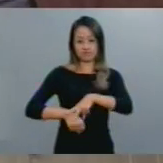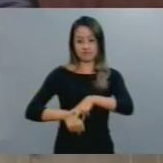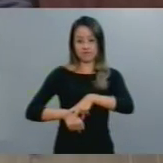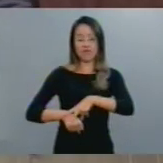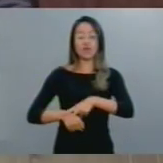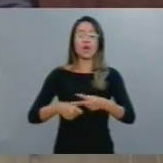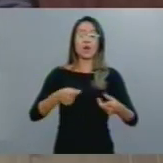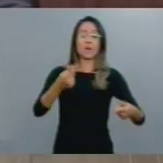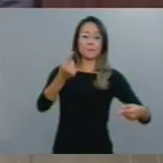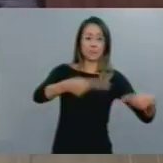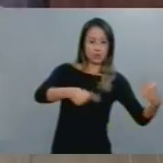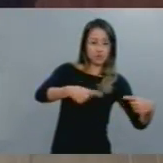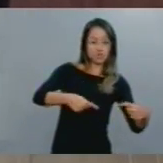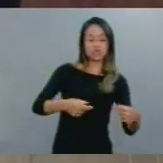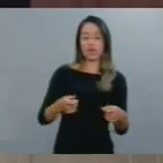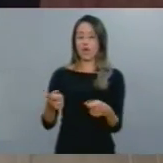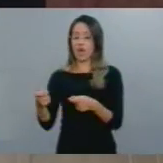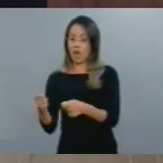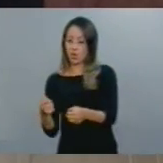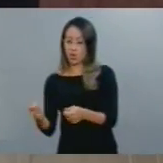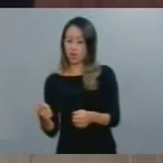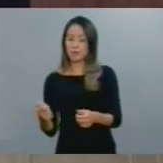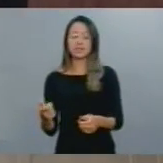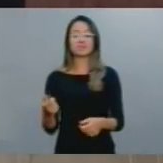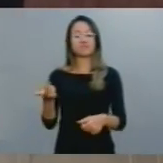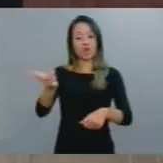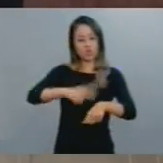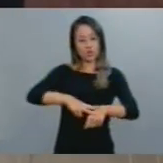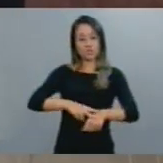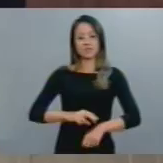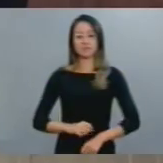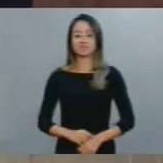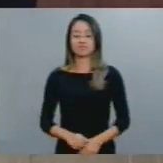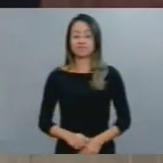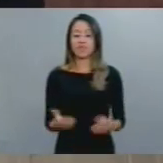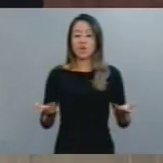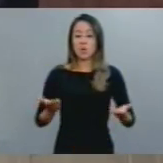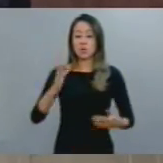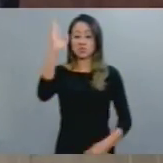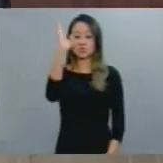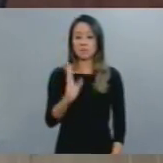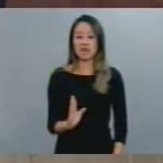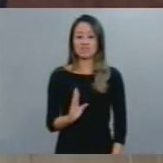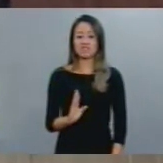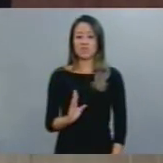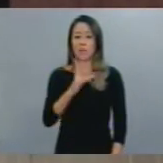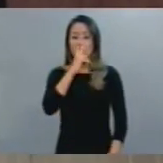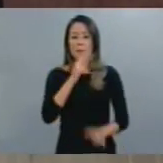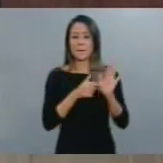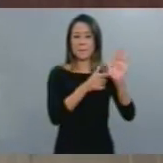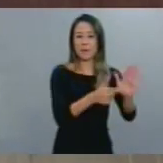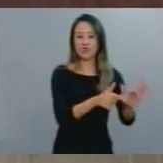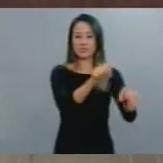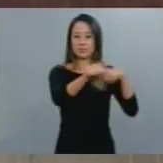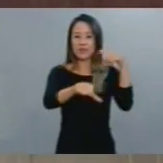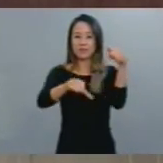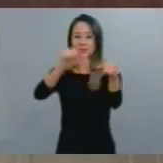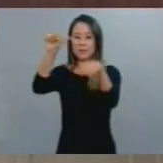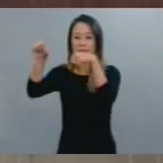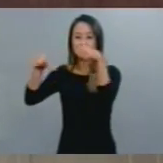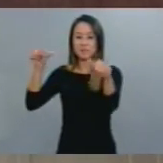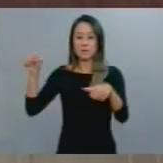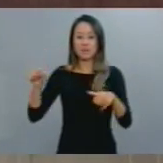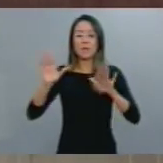crise política. E o país se vê nesse engodo, nessa falsa polarização. Por quê? Porque as medidas econômicas que